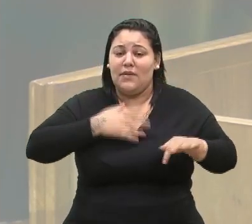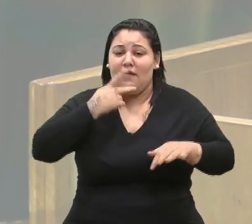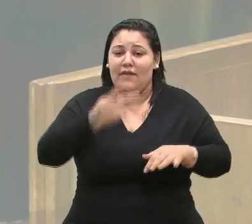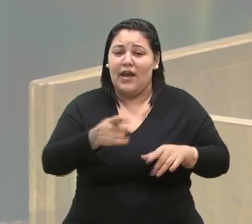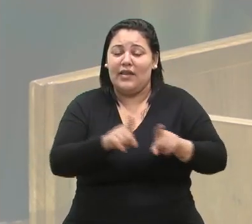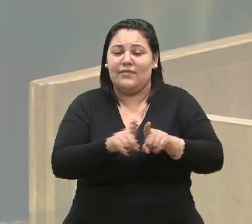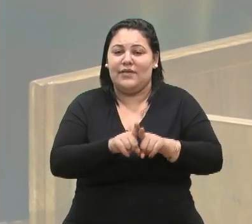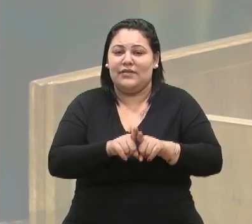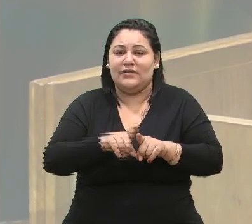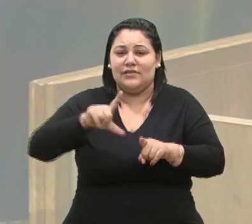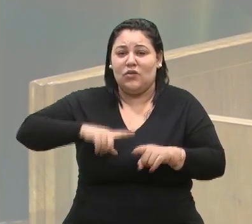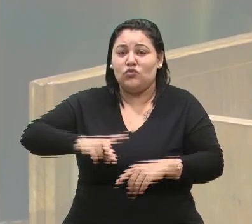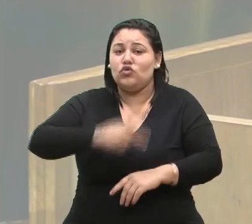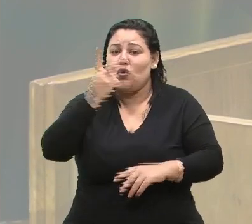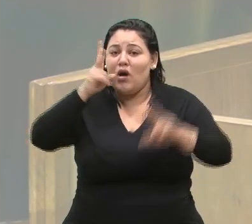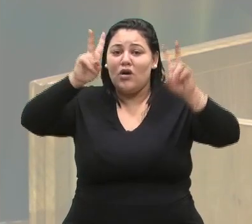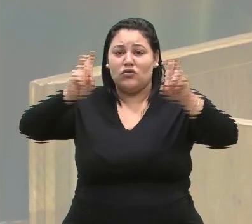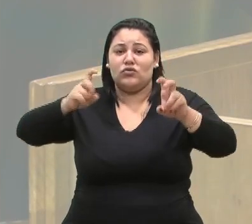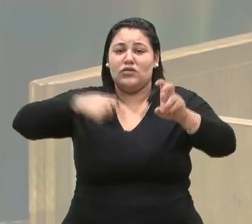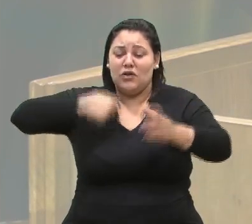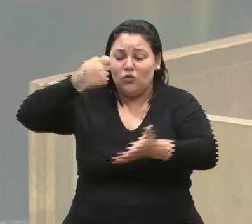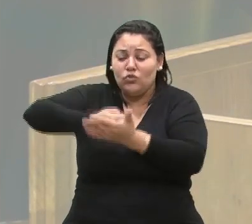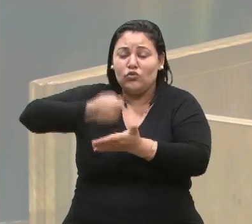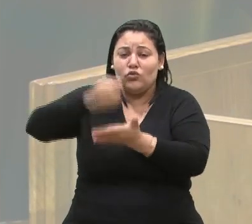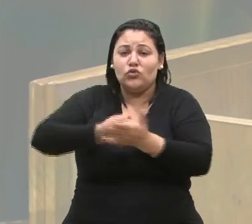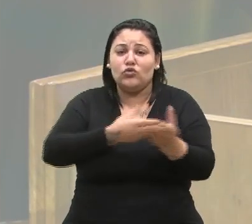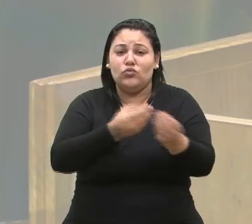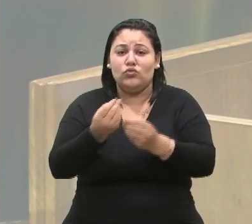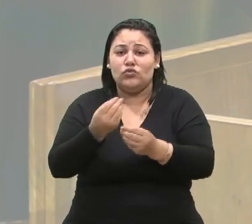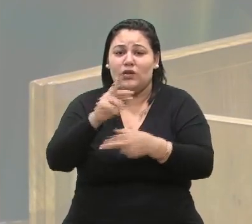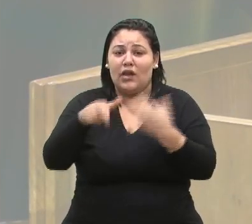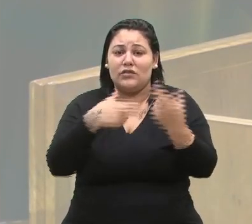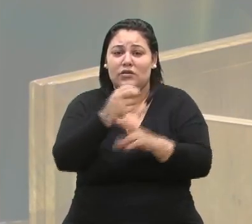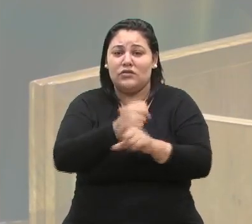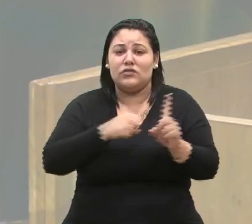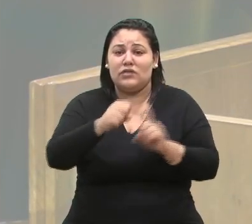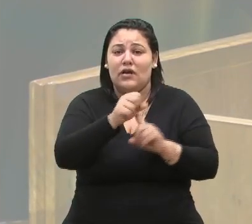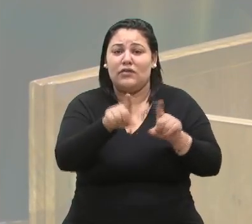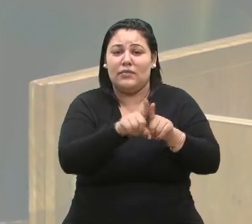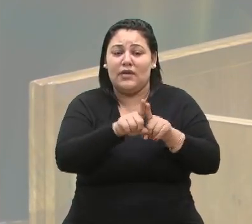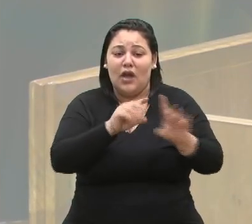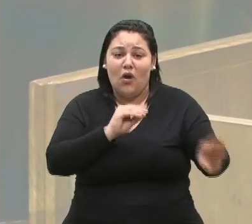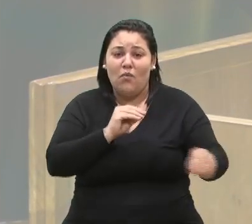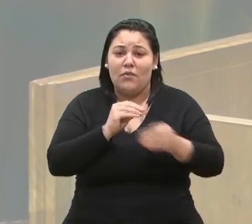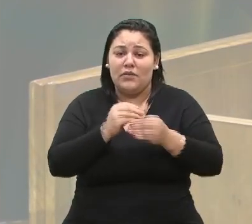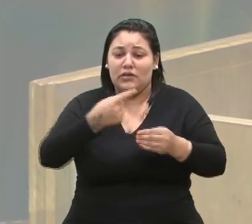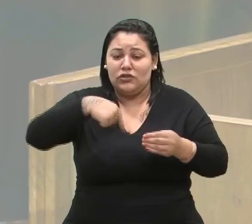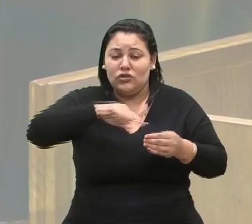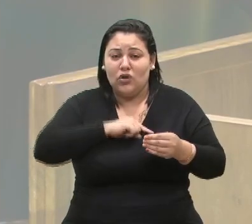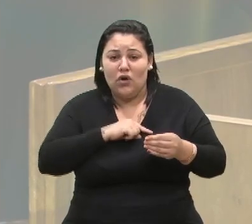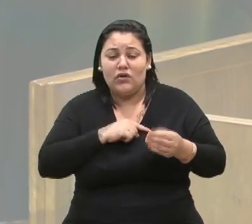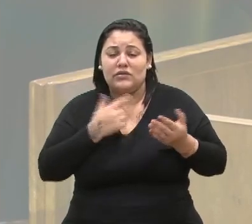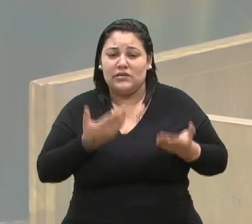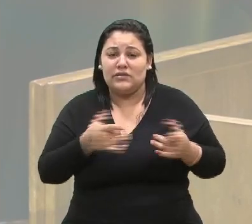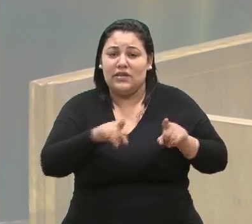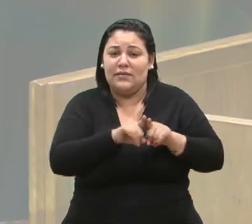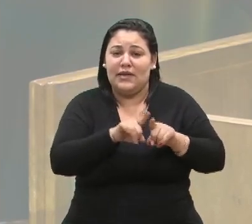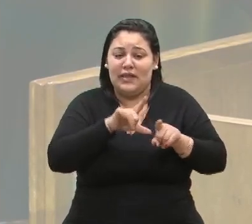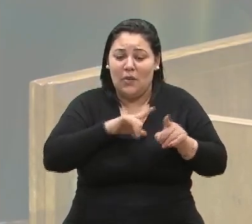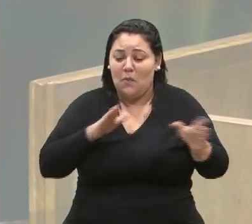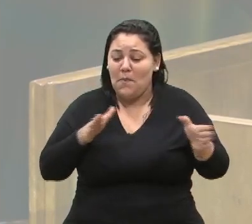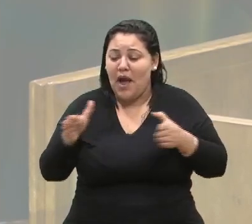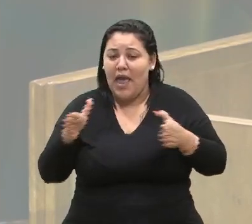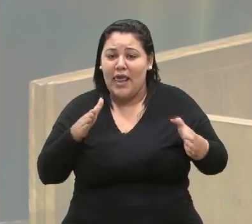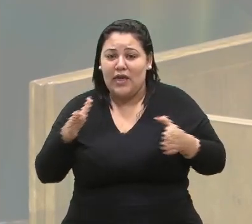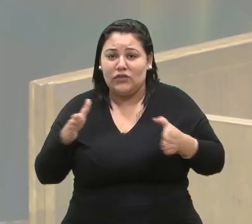são os dois assuntos que eu luto muito na questão social, reiterando que estamos em período